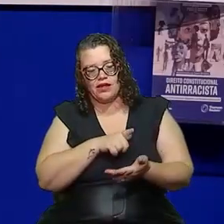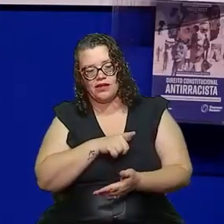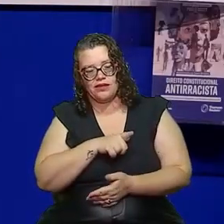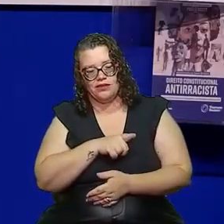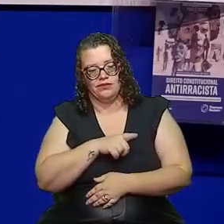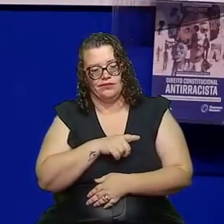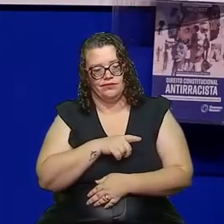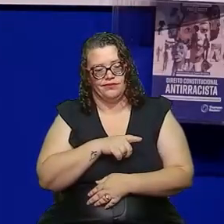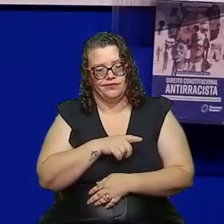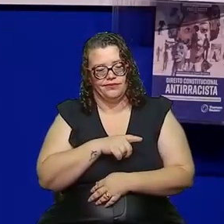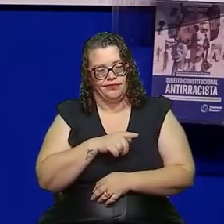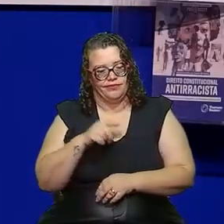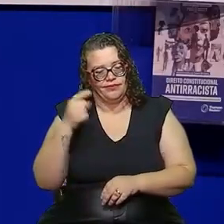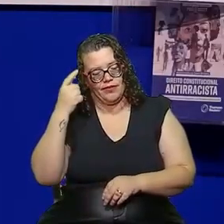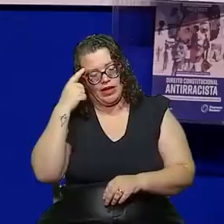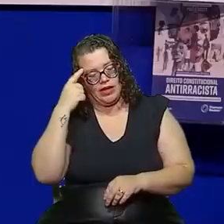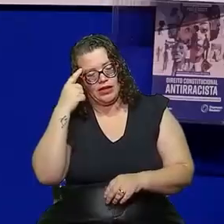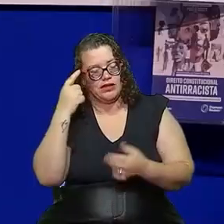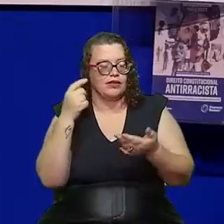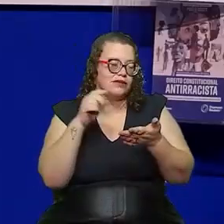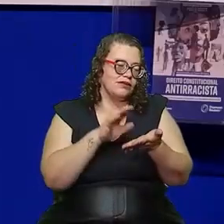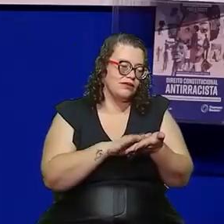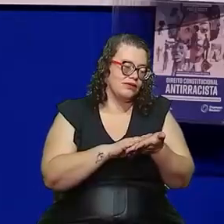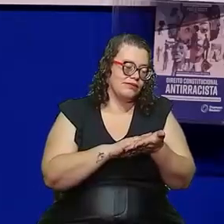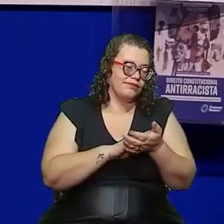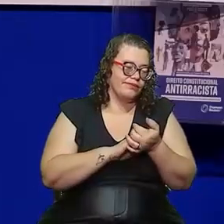acompanha as minhas crônicas sabe,